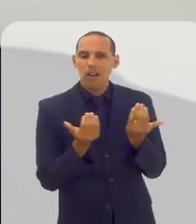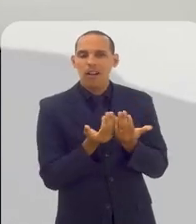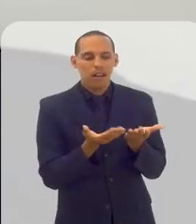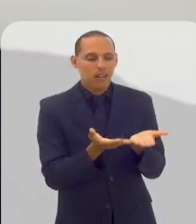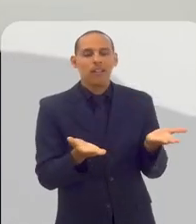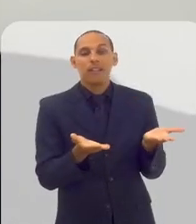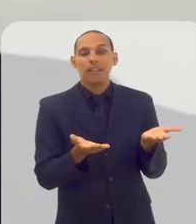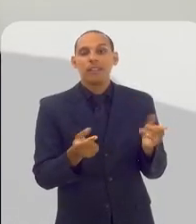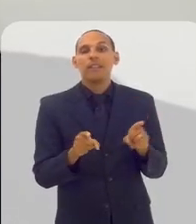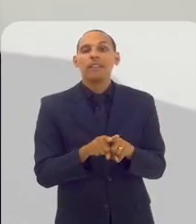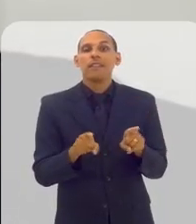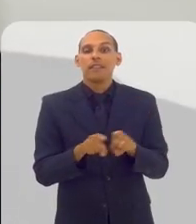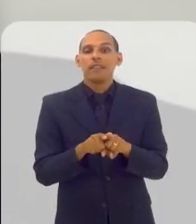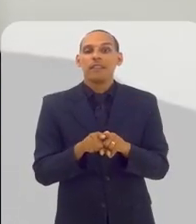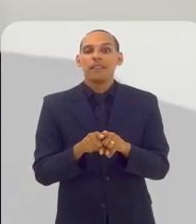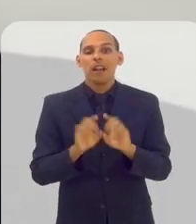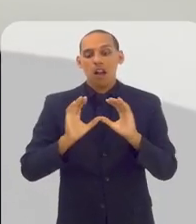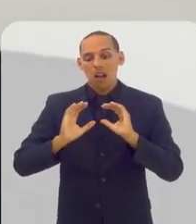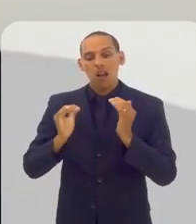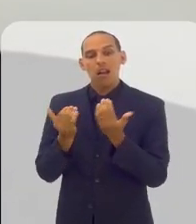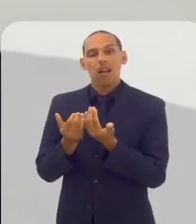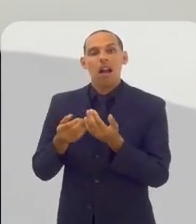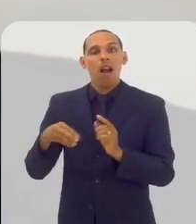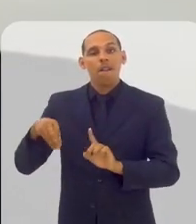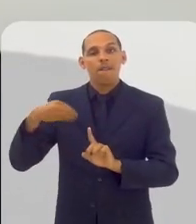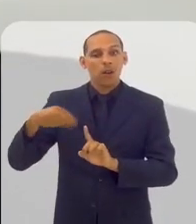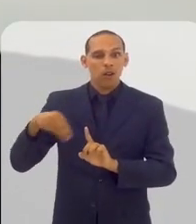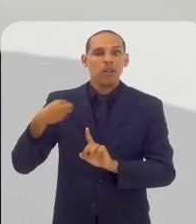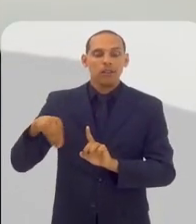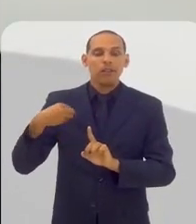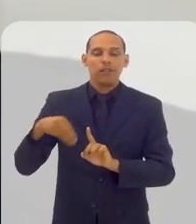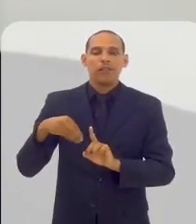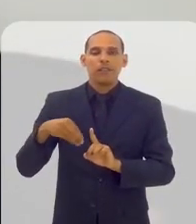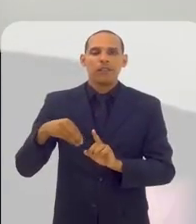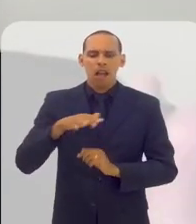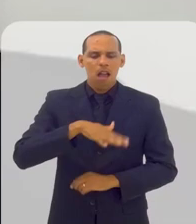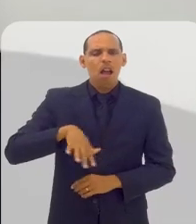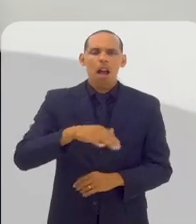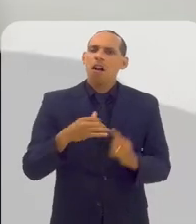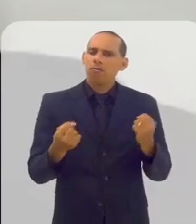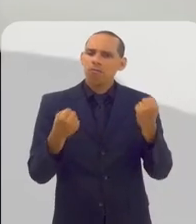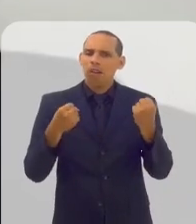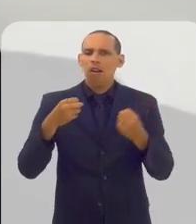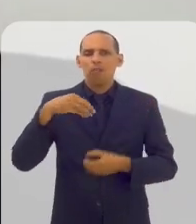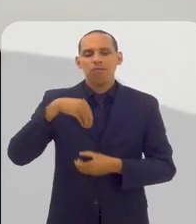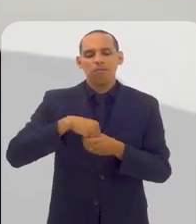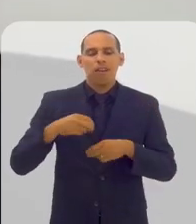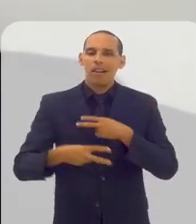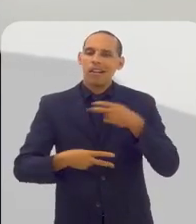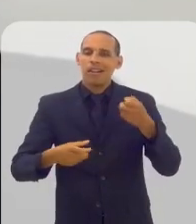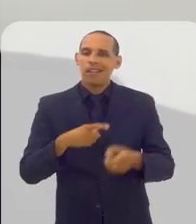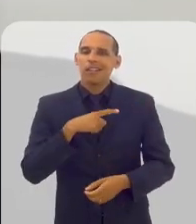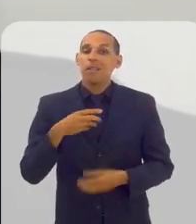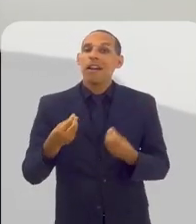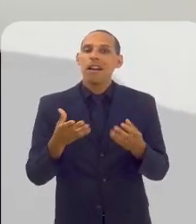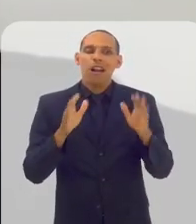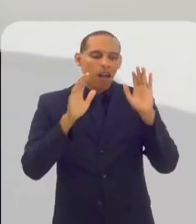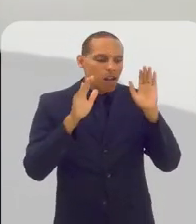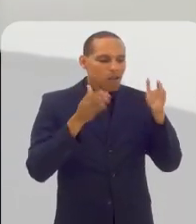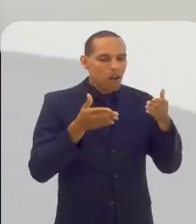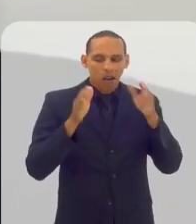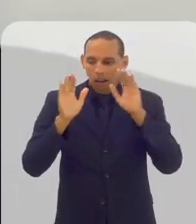e as comunidades vulneráveis então tem uma área muito robusta no Sebrae